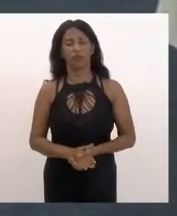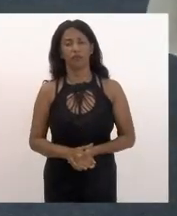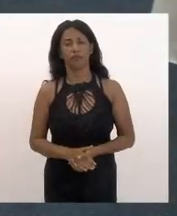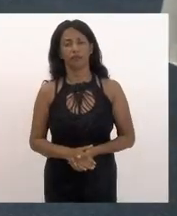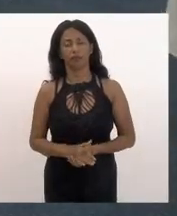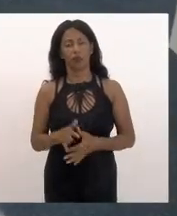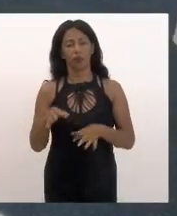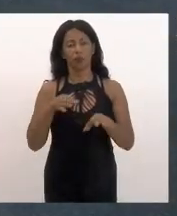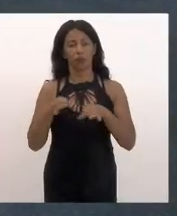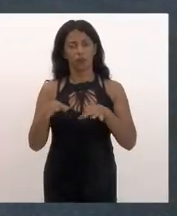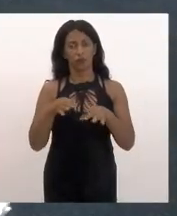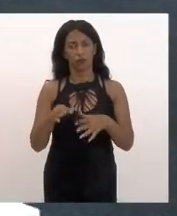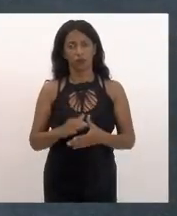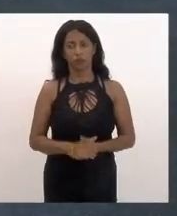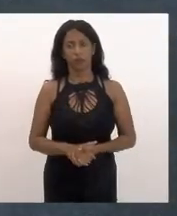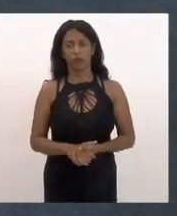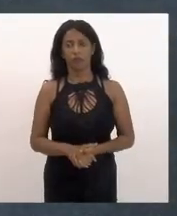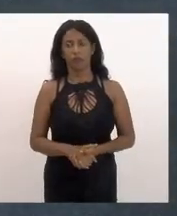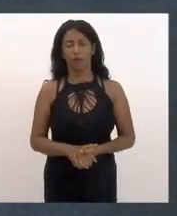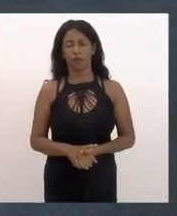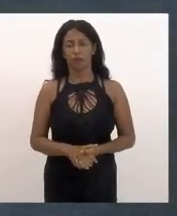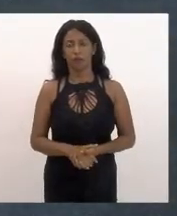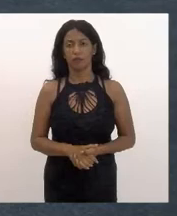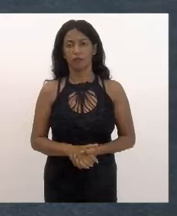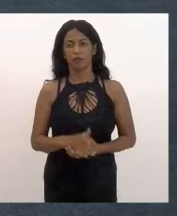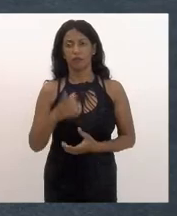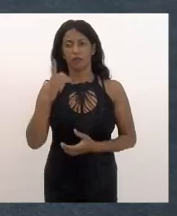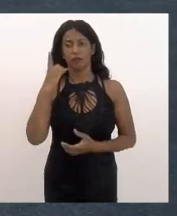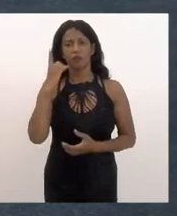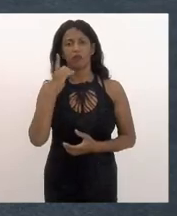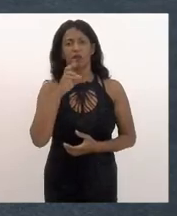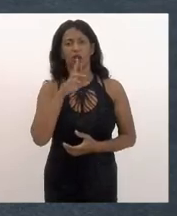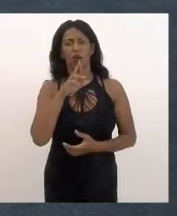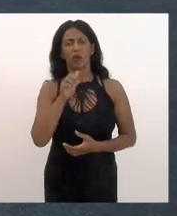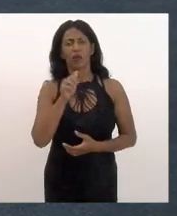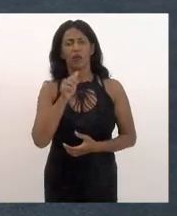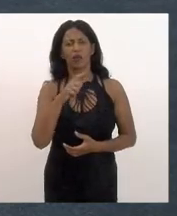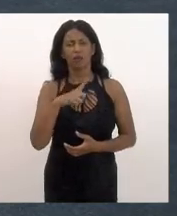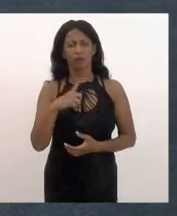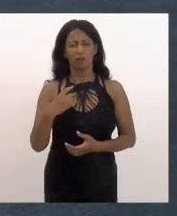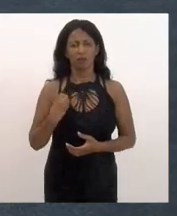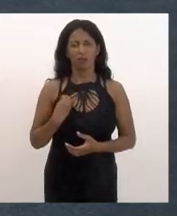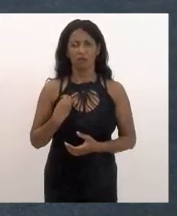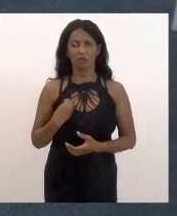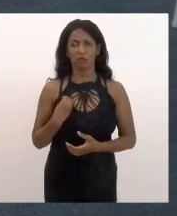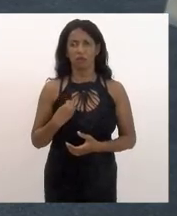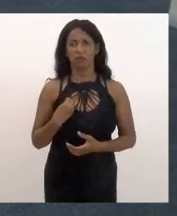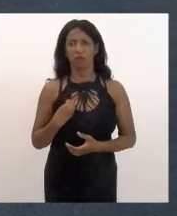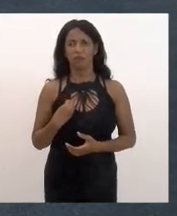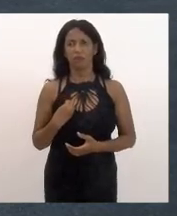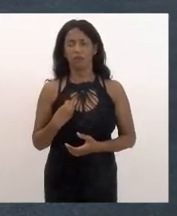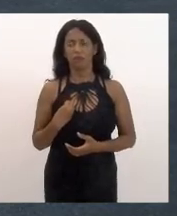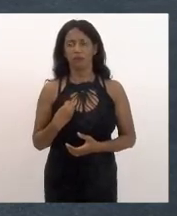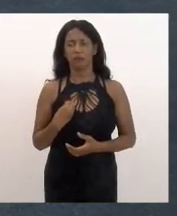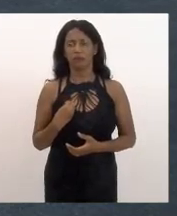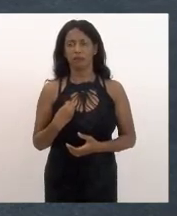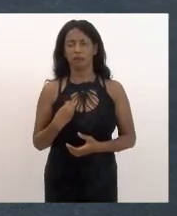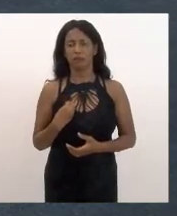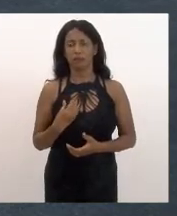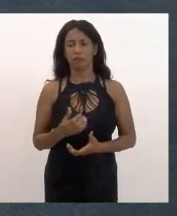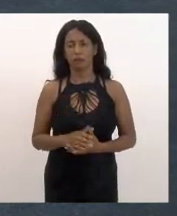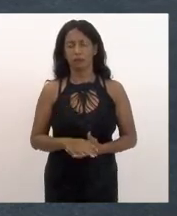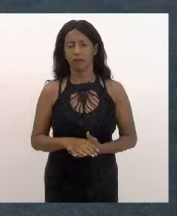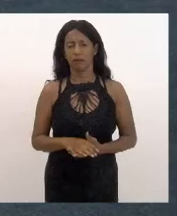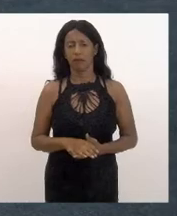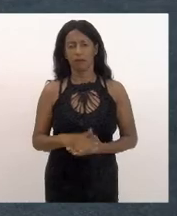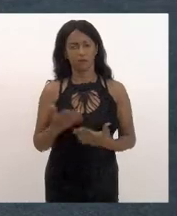o projeto. Deputado Rodrigo está aí presente? Acho que não, né? Ah, então tá.